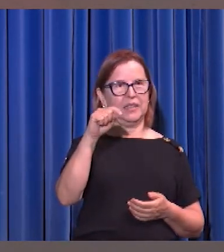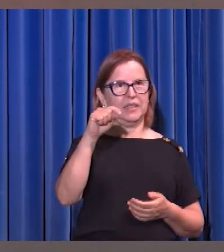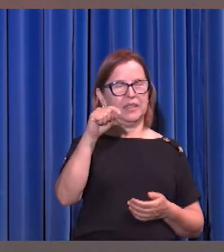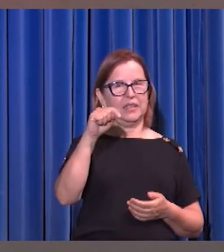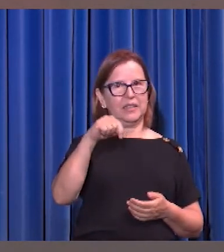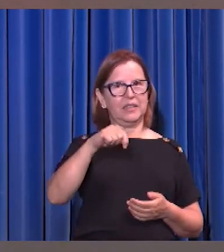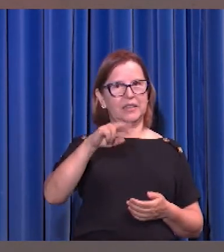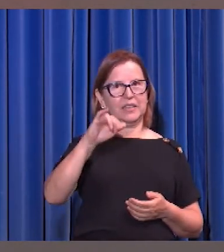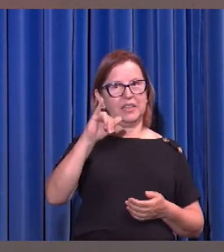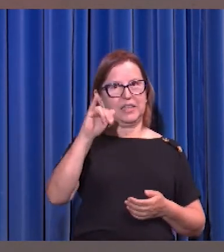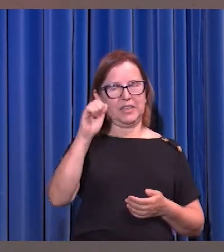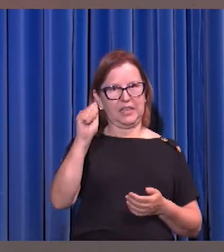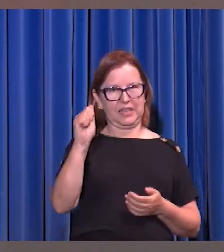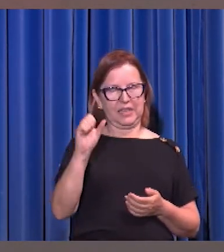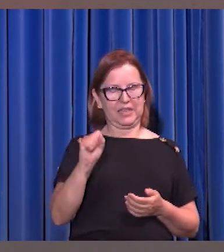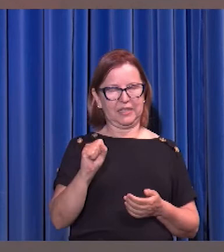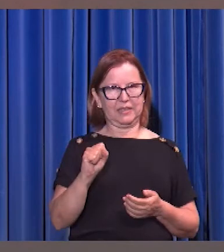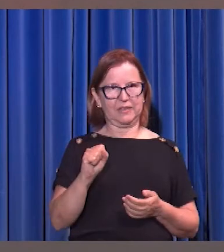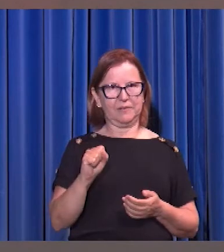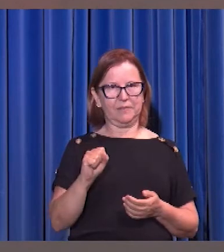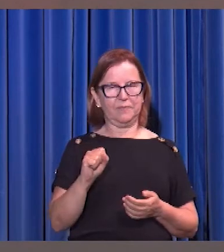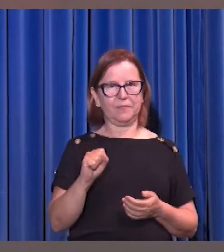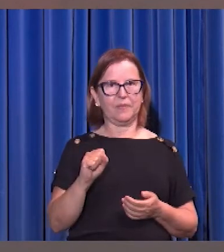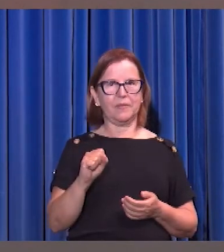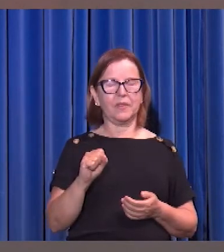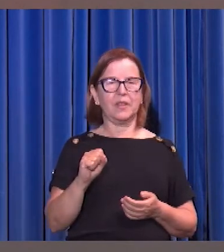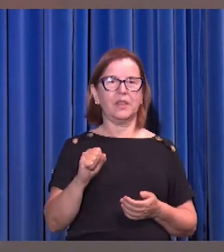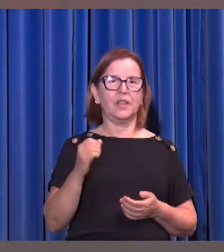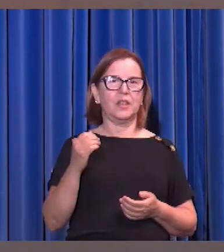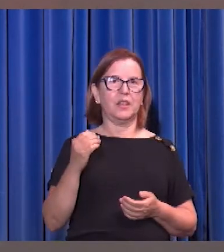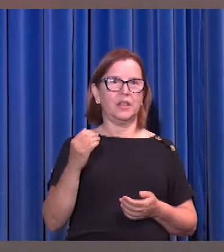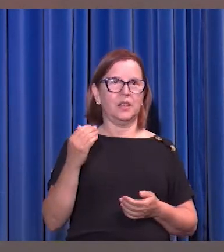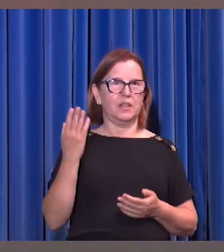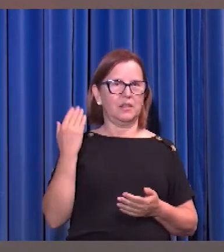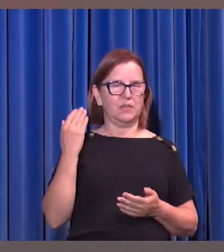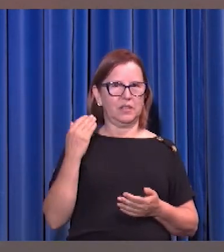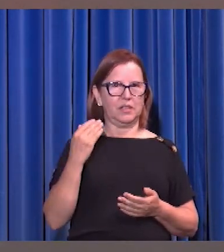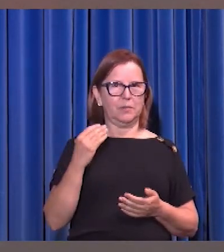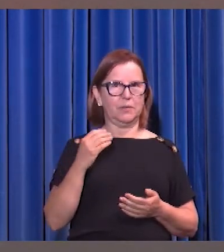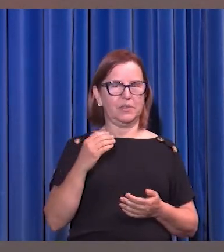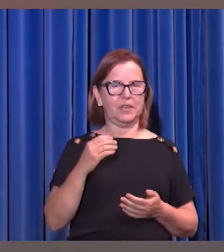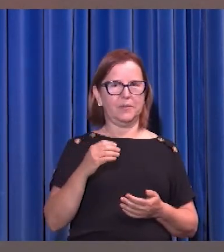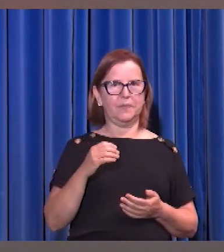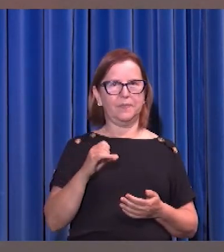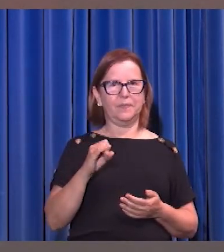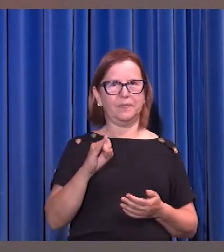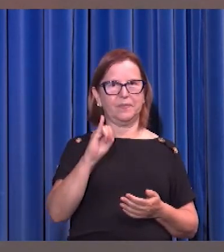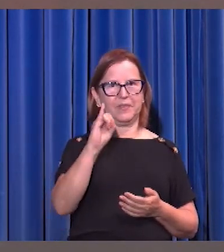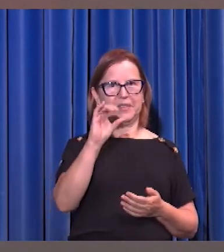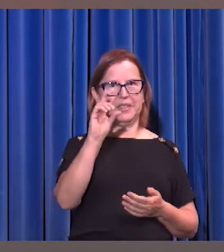de Cristo em uma quantidade suficiente para a construção de várias catedrais.